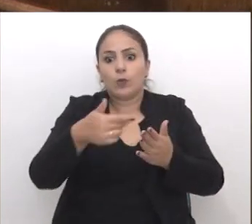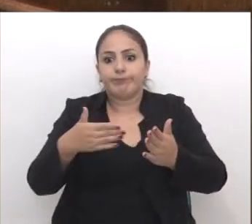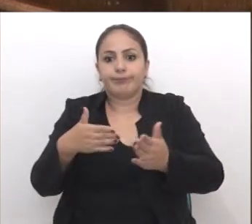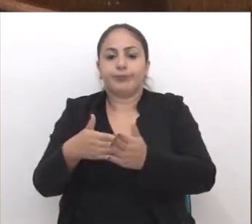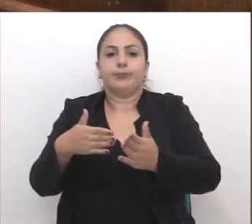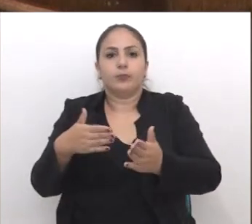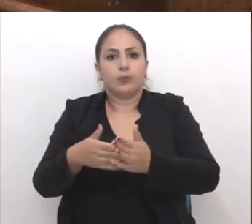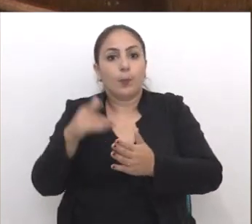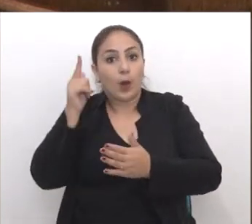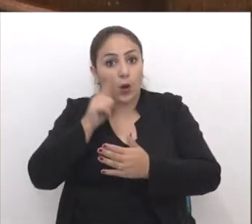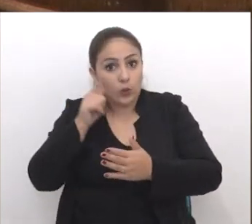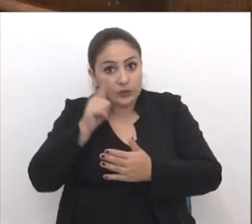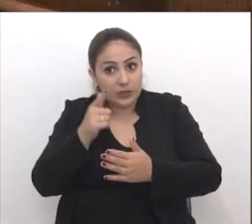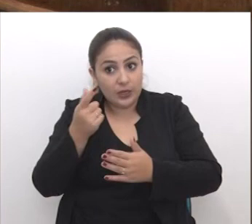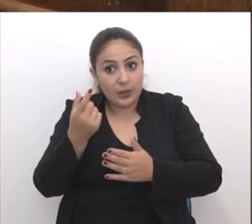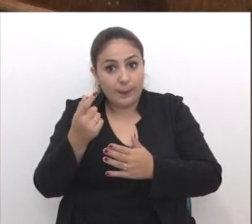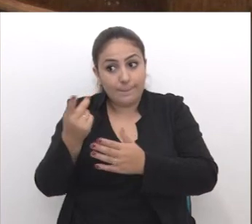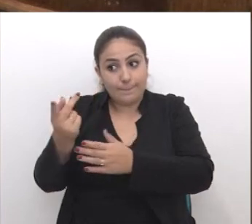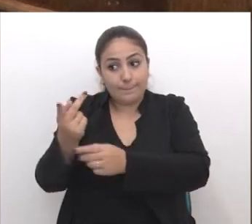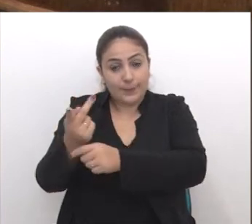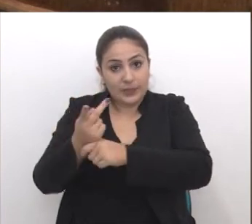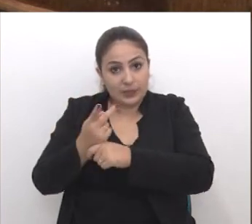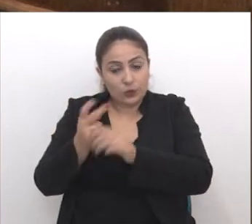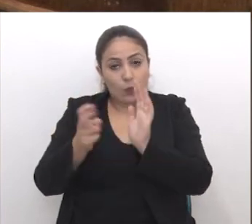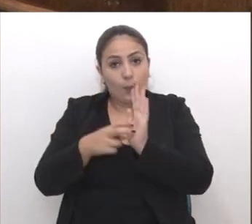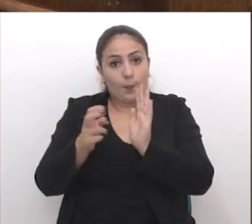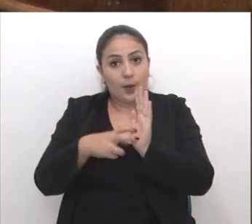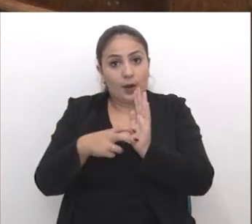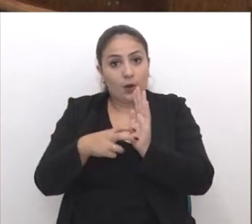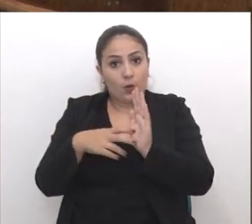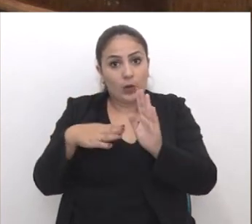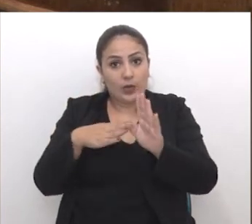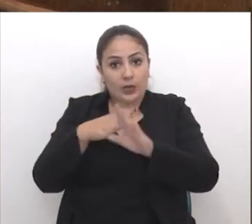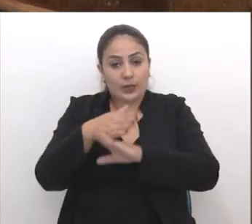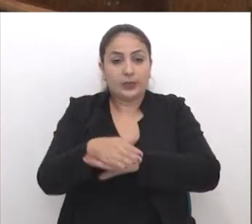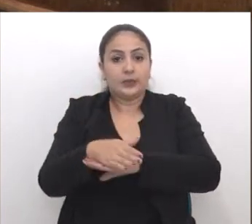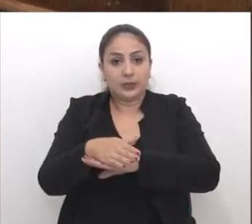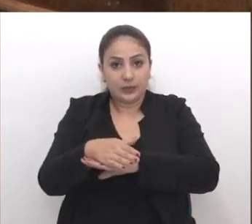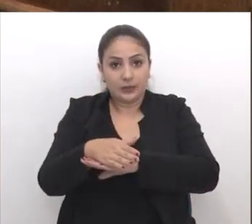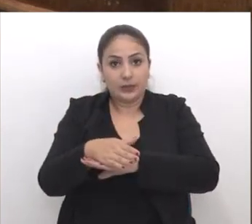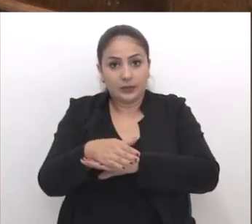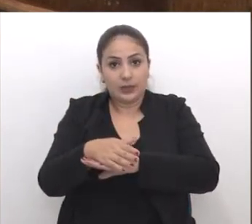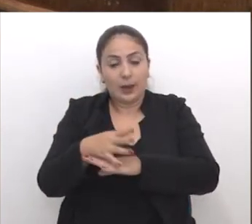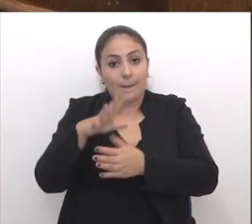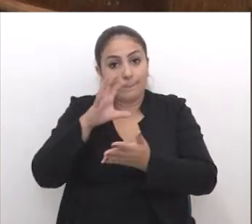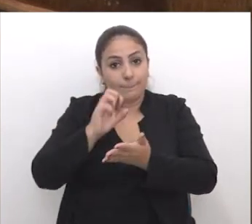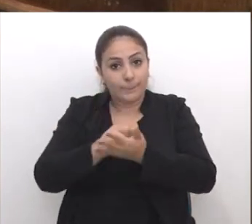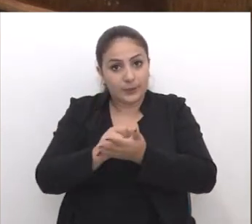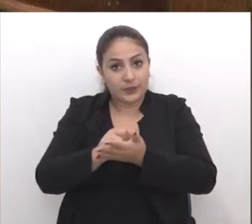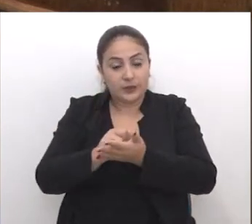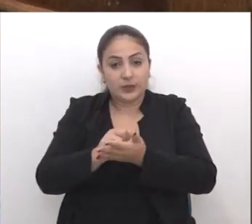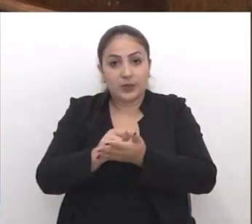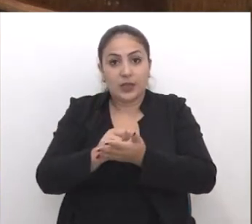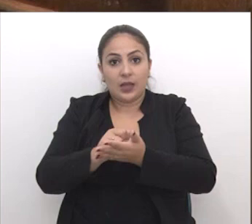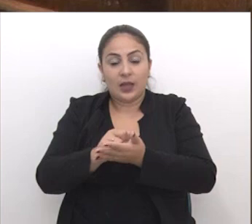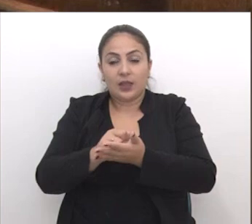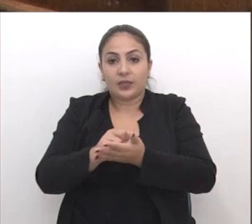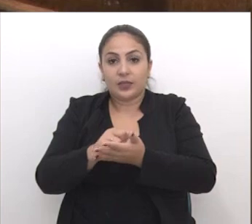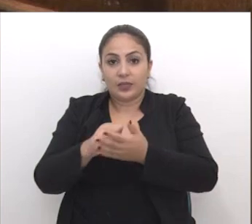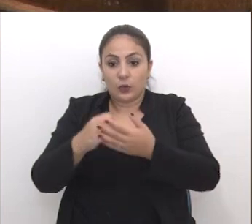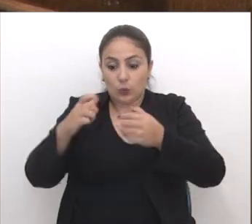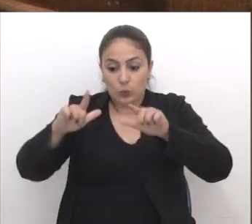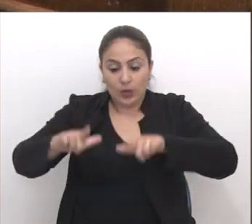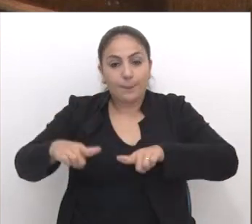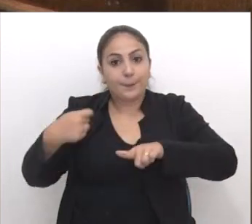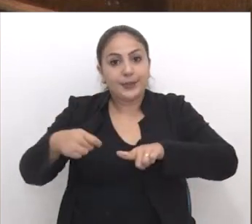nessa questão. Para poder fazer o financiamento após a entrada do imóvel e financiar, a matrícula do imóvel precisa estar no